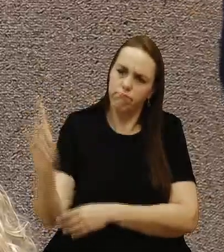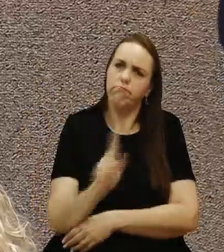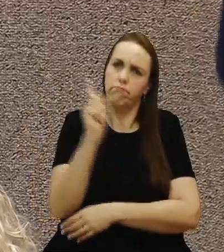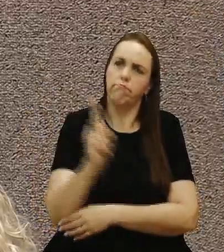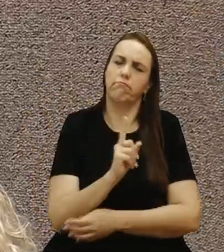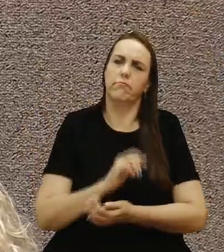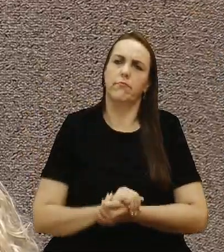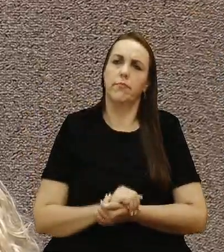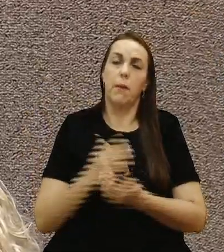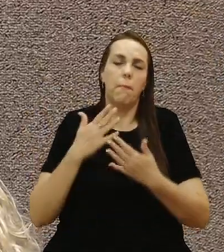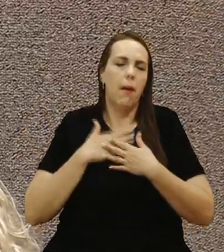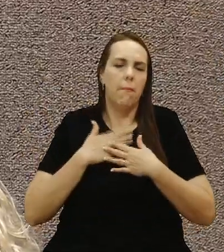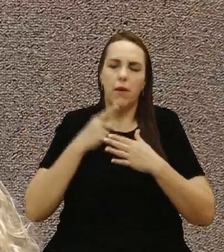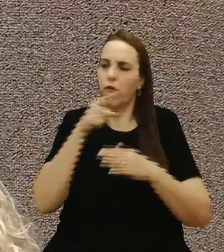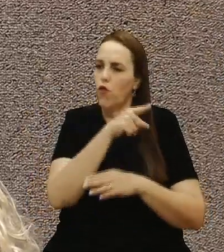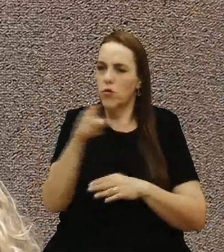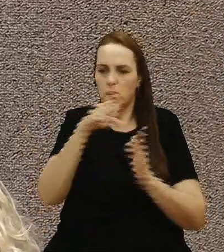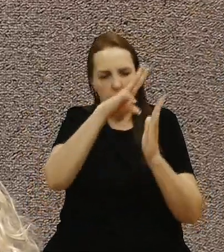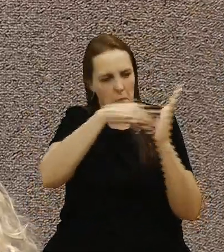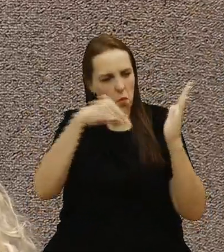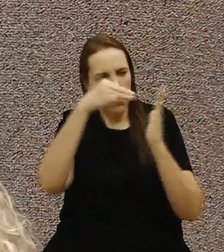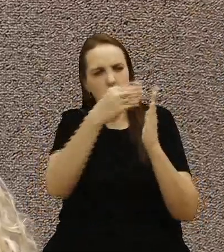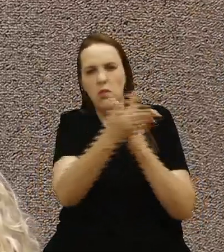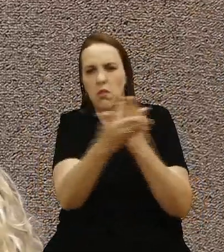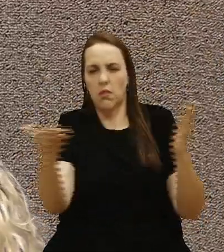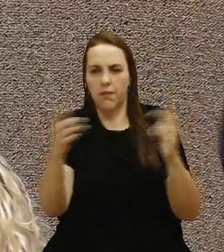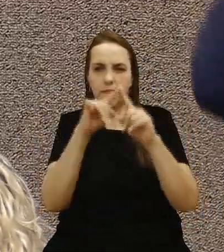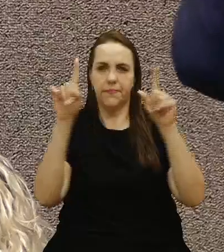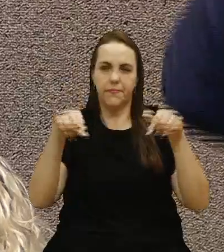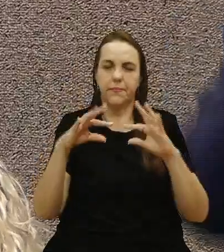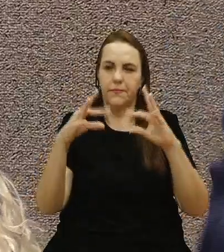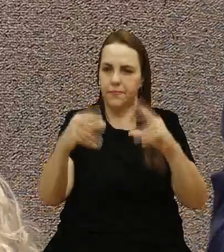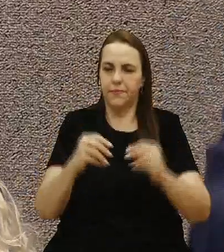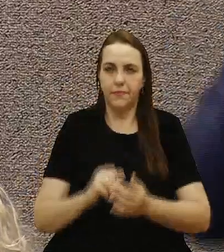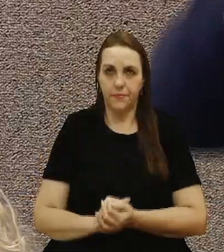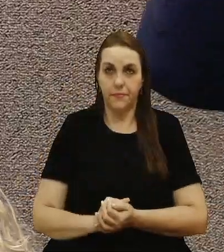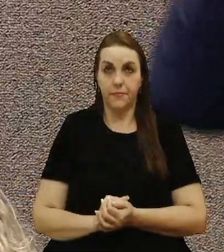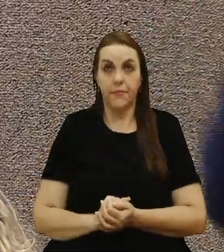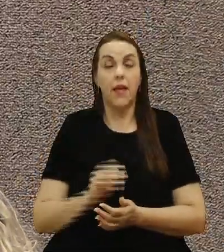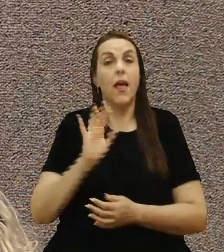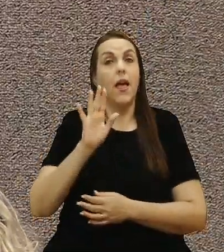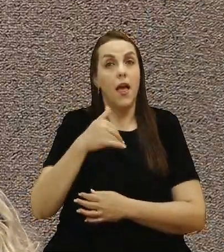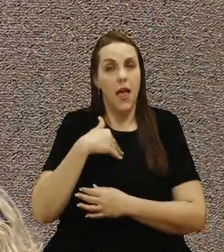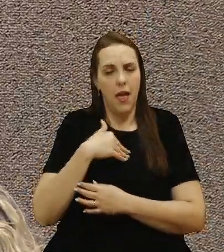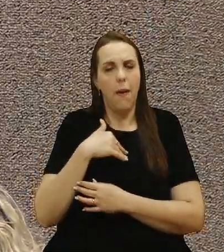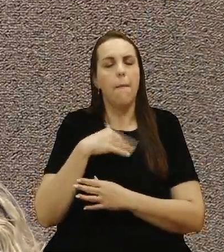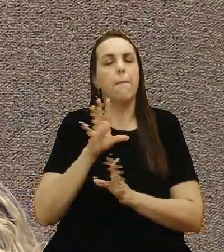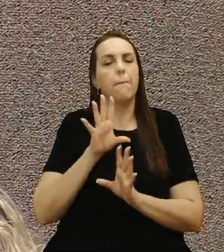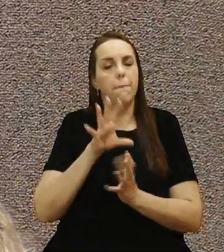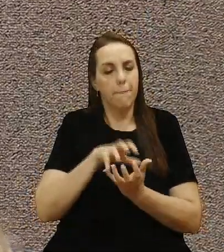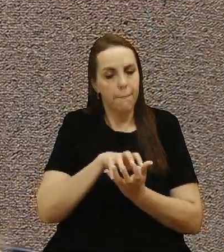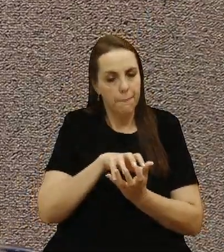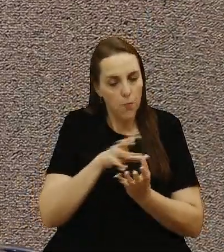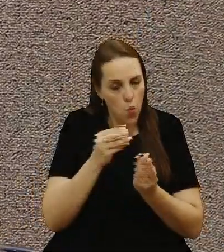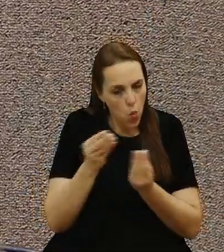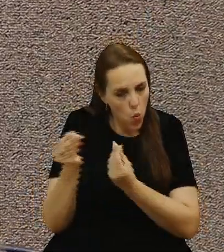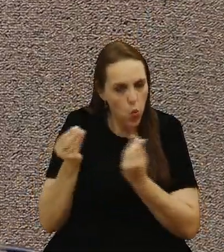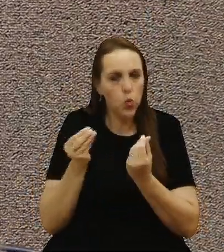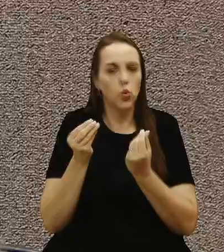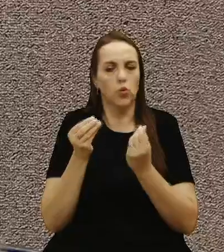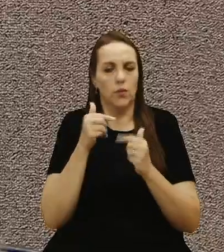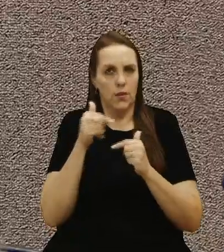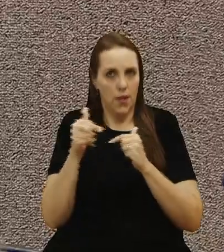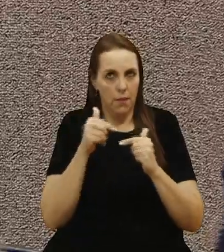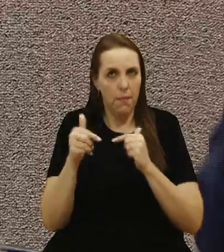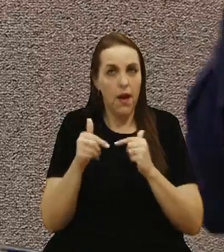vocês são um exemplo para os demais servidores. Não estou dizendo que... É que nem eu disse, uma grande parte de servidores trabalham e mereceriam